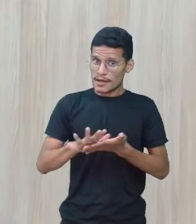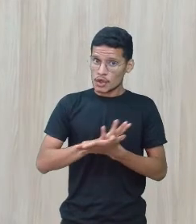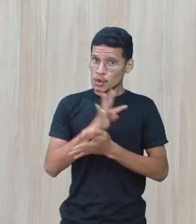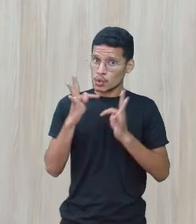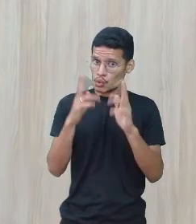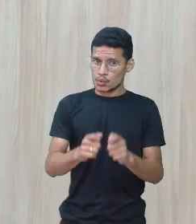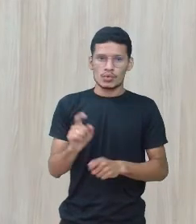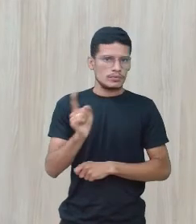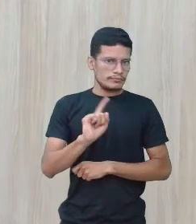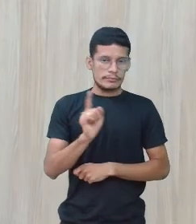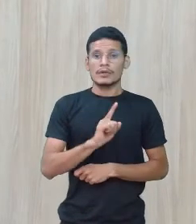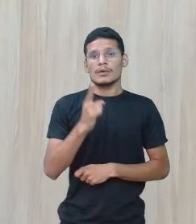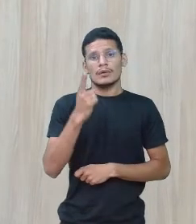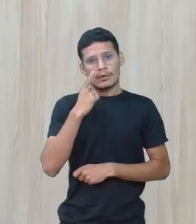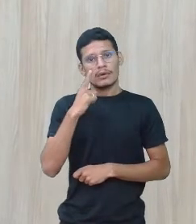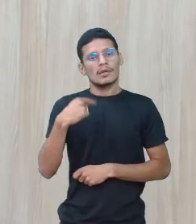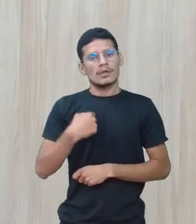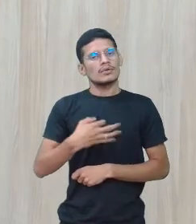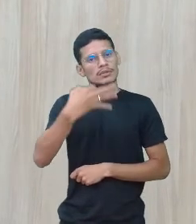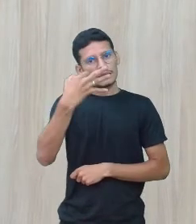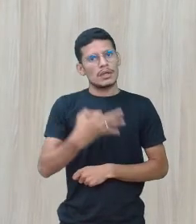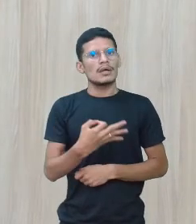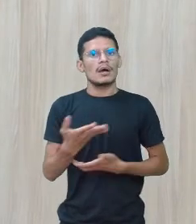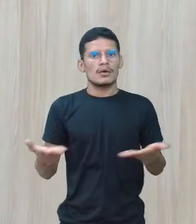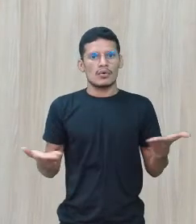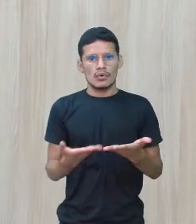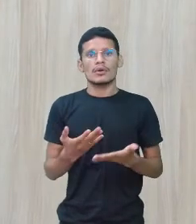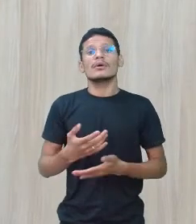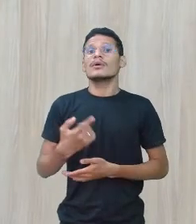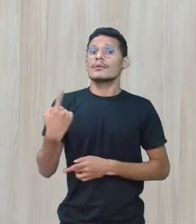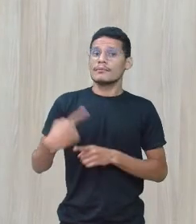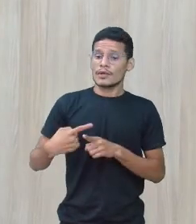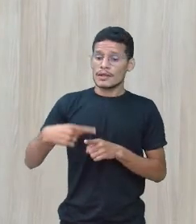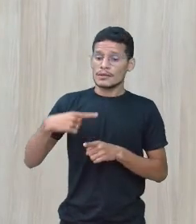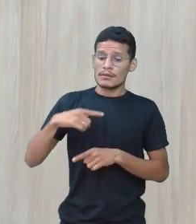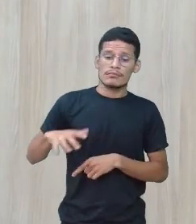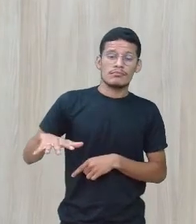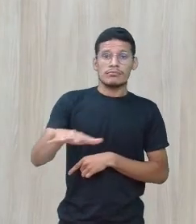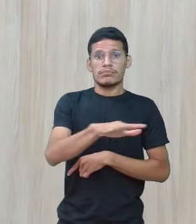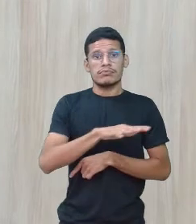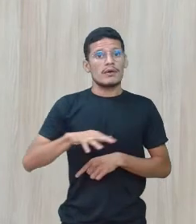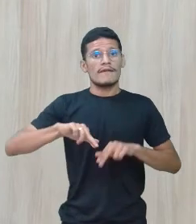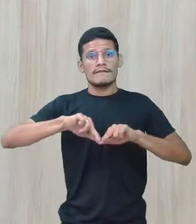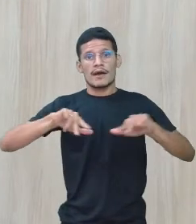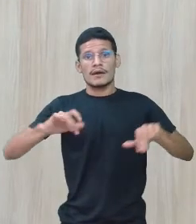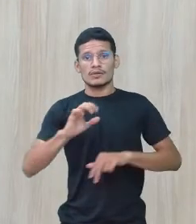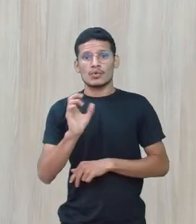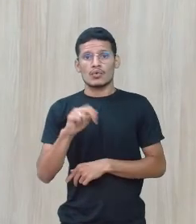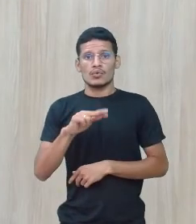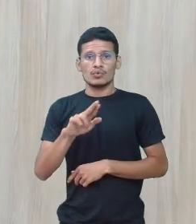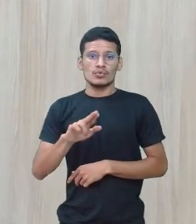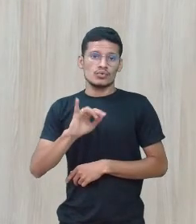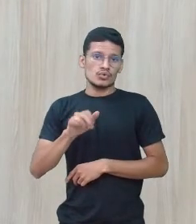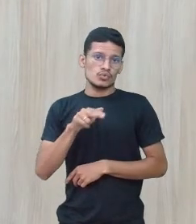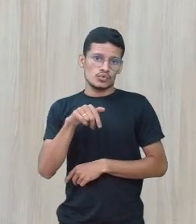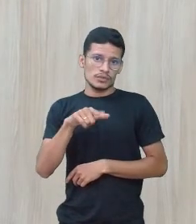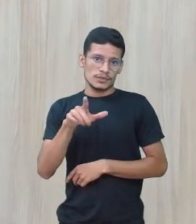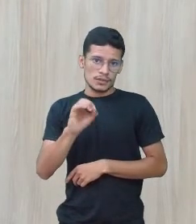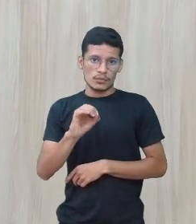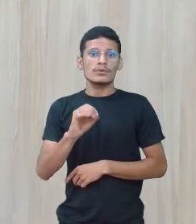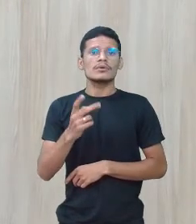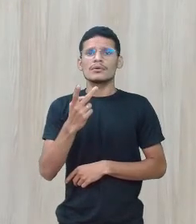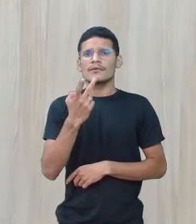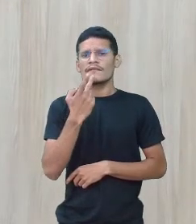conjunções. E aqui eu vou ser muito sincera. Por quê? Porque temos um universo de conjunções. E quando a gente escreve e fala, a